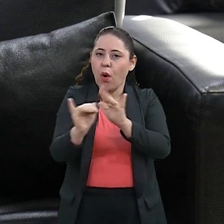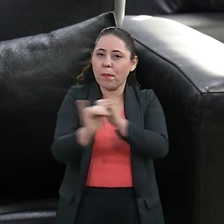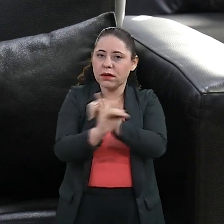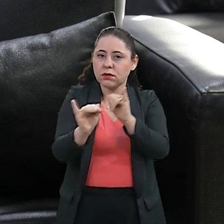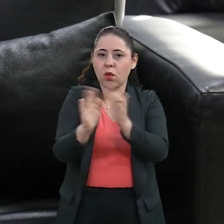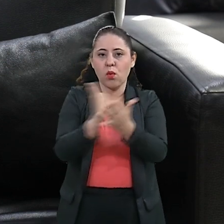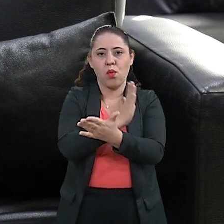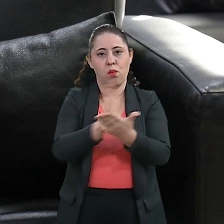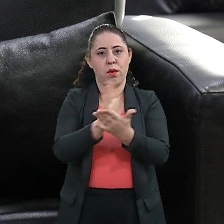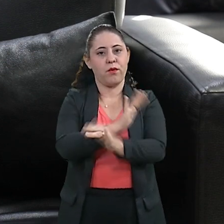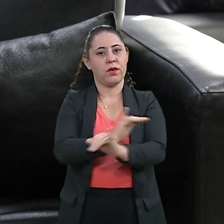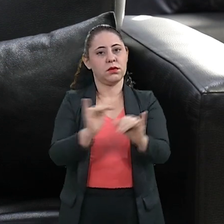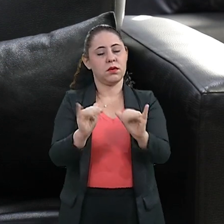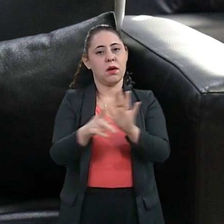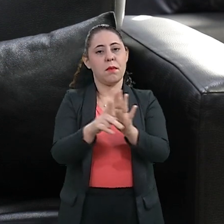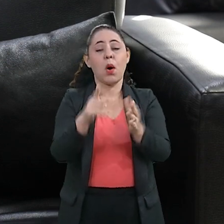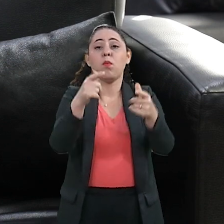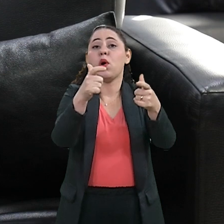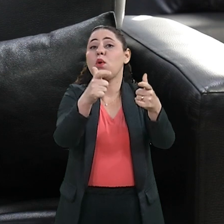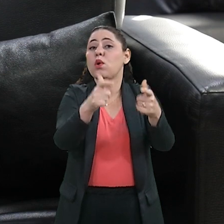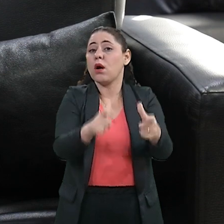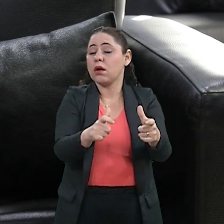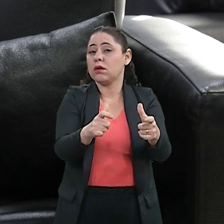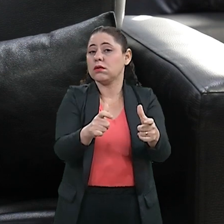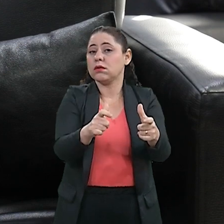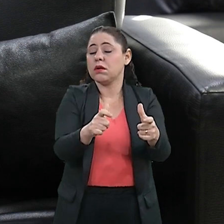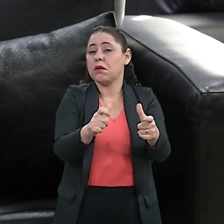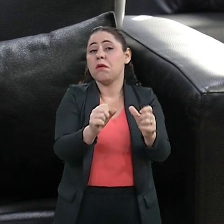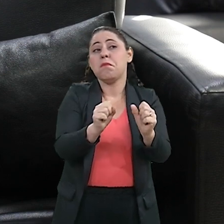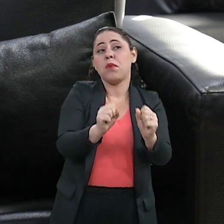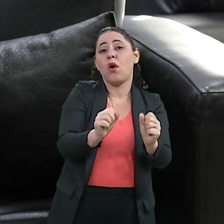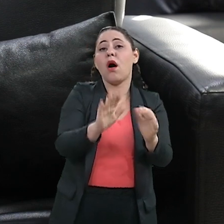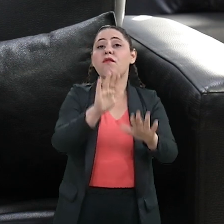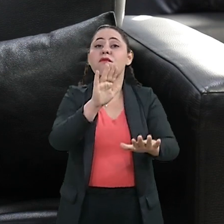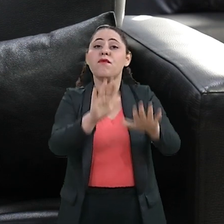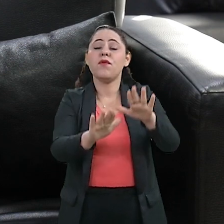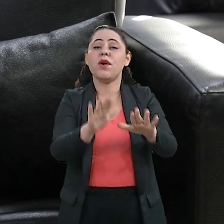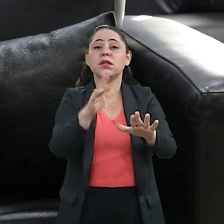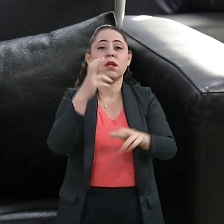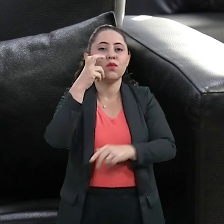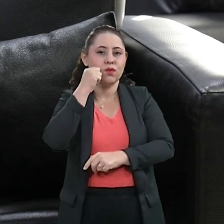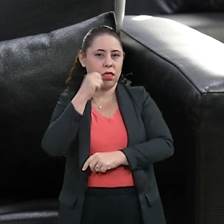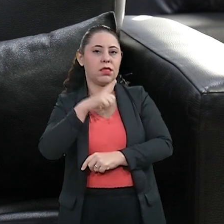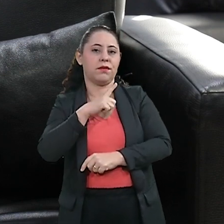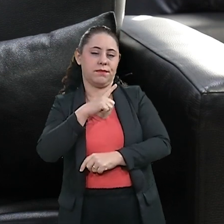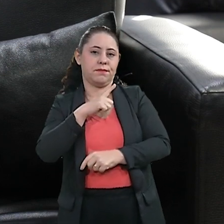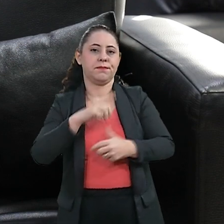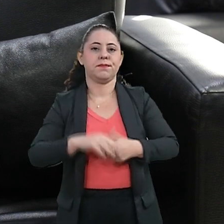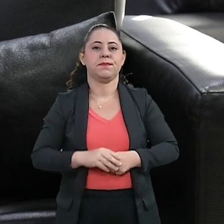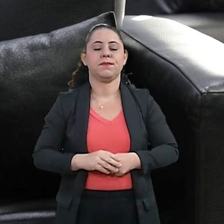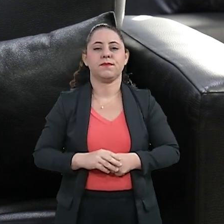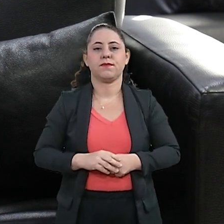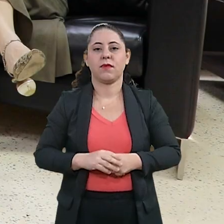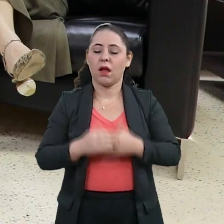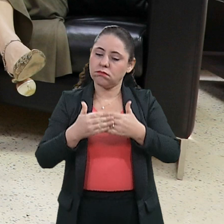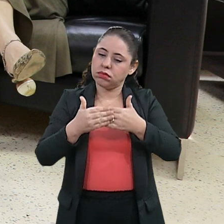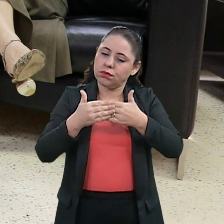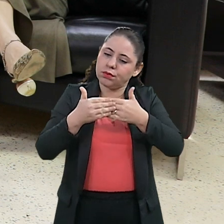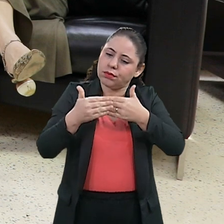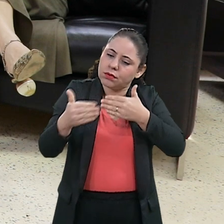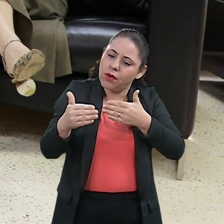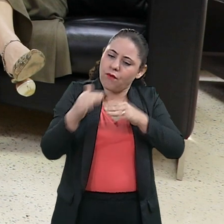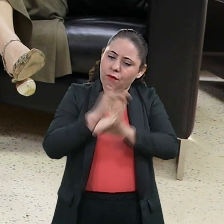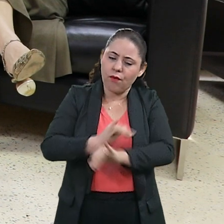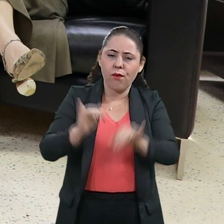básicos, e aí algumas informações sobre o local onde possivelmente aconteceu a adoção. Então, a